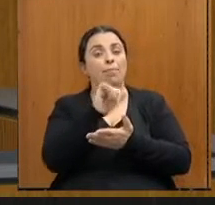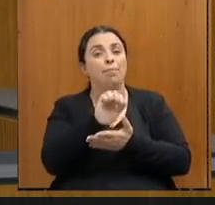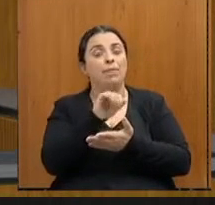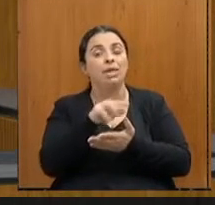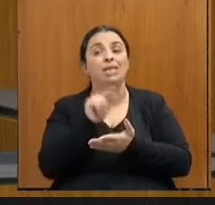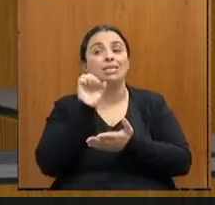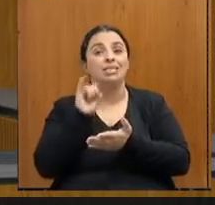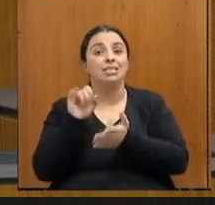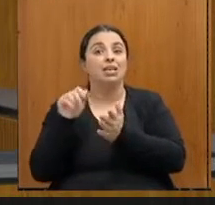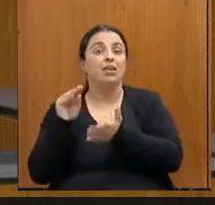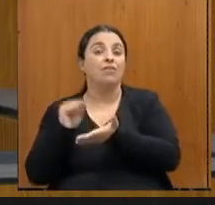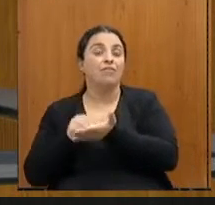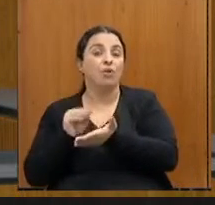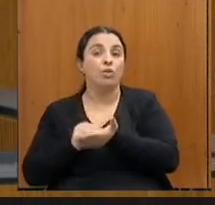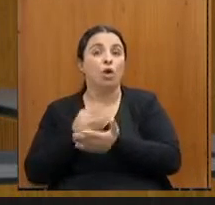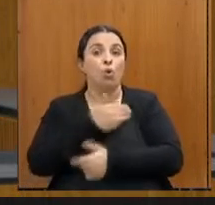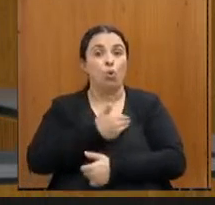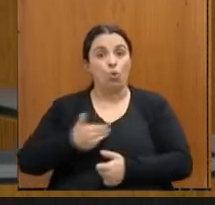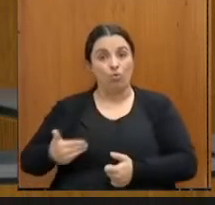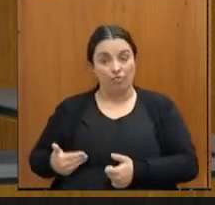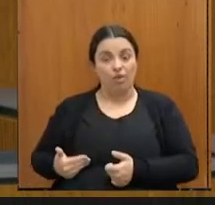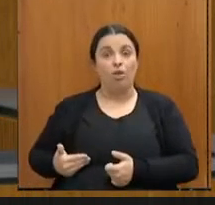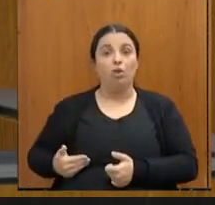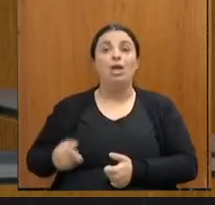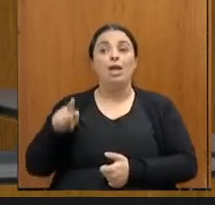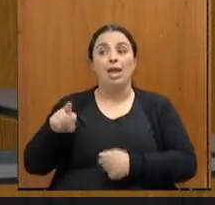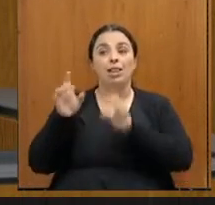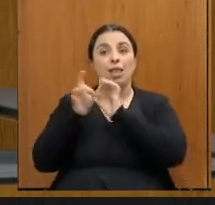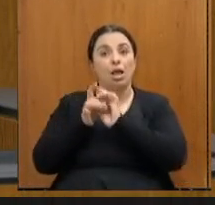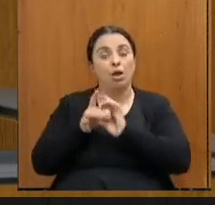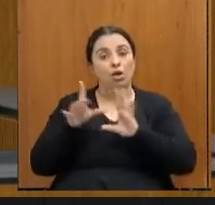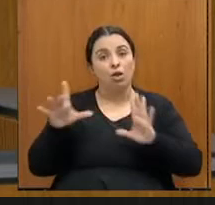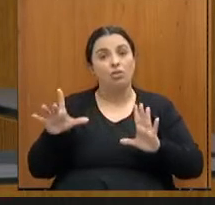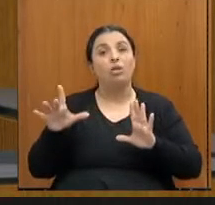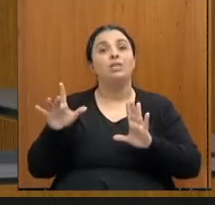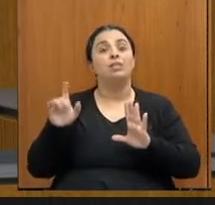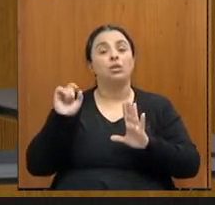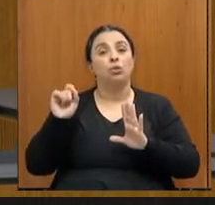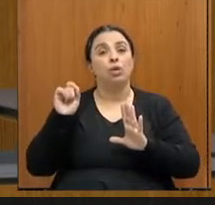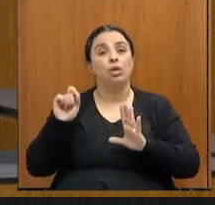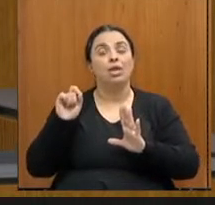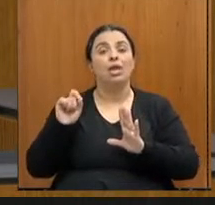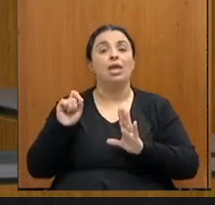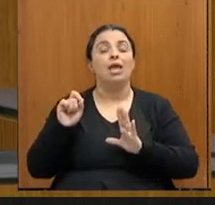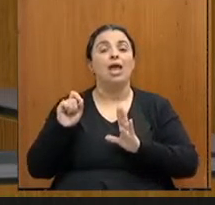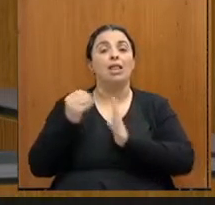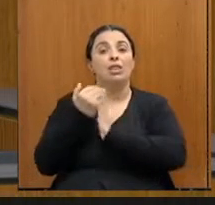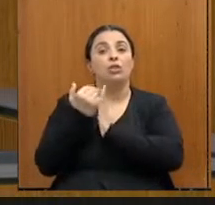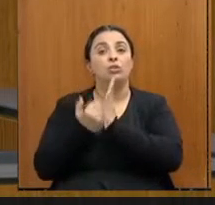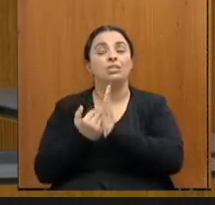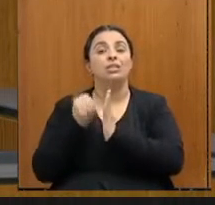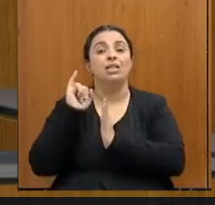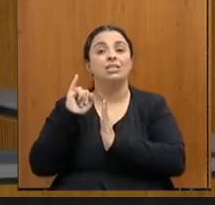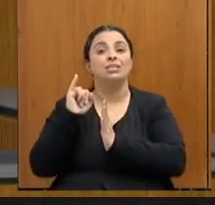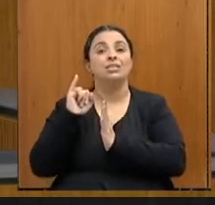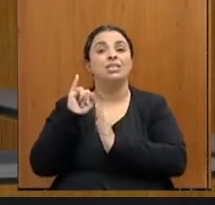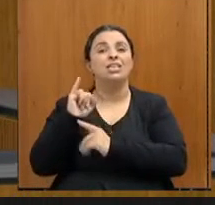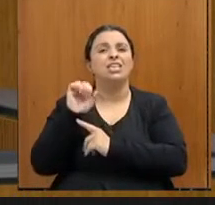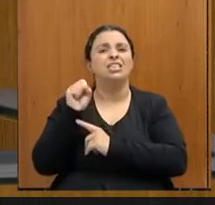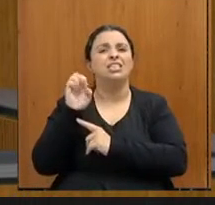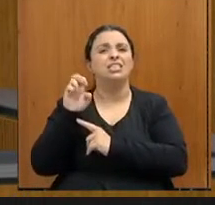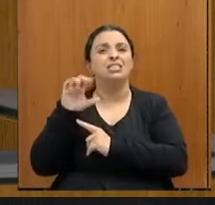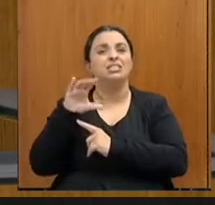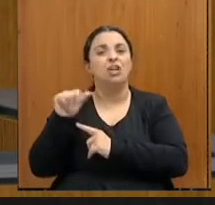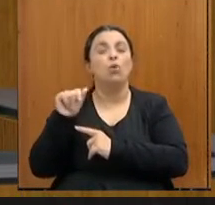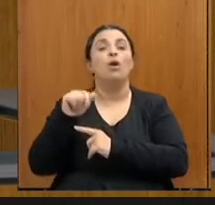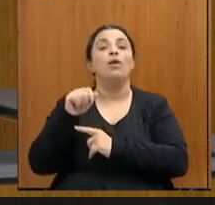o estado de Minas o governo de Minas está autorizado a deduzidas renúncias e isenções fiscais nós temos aí da